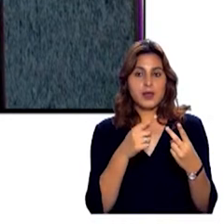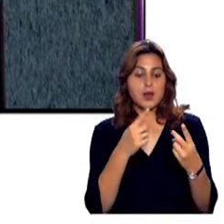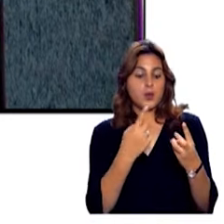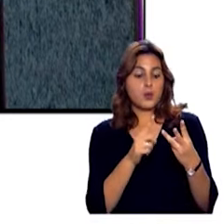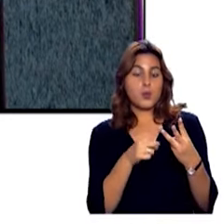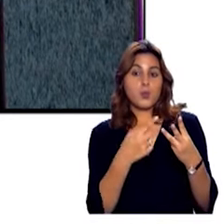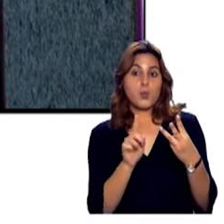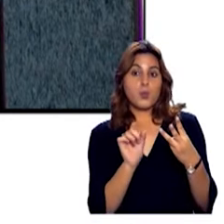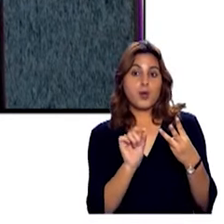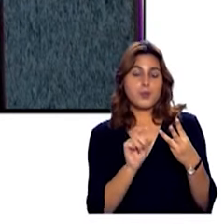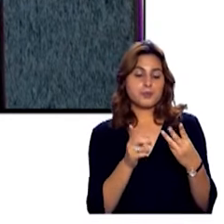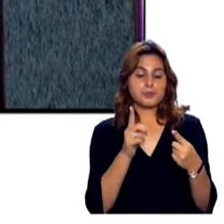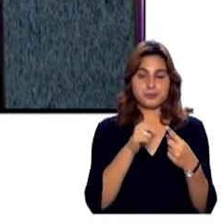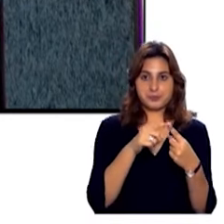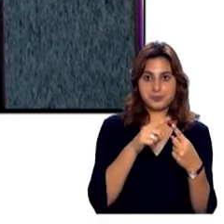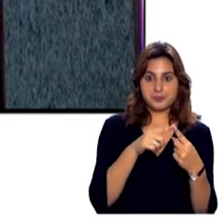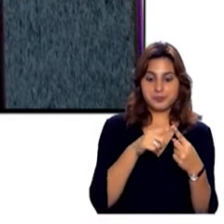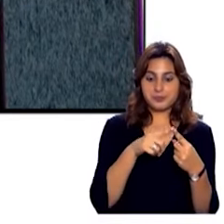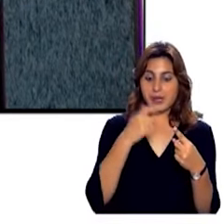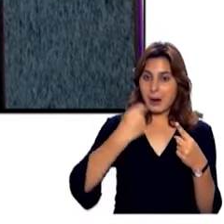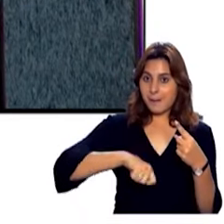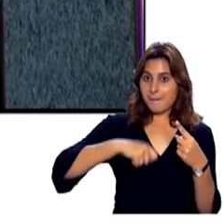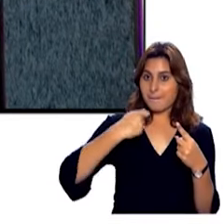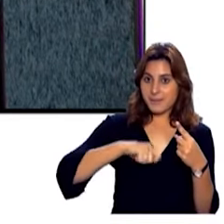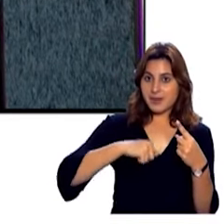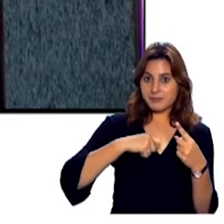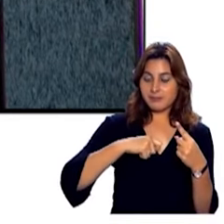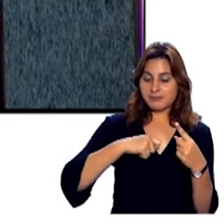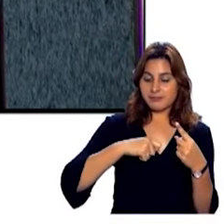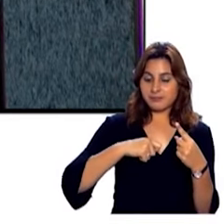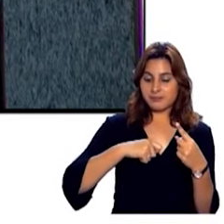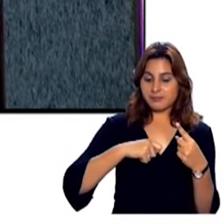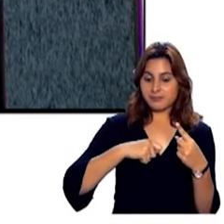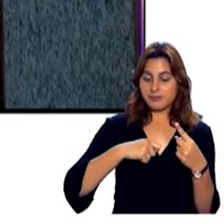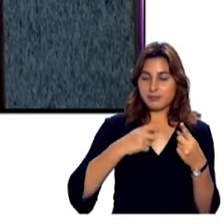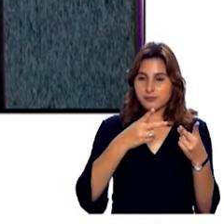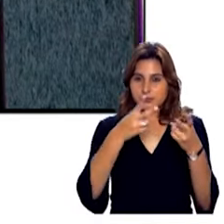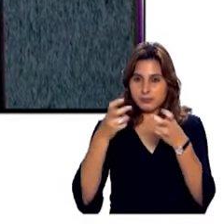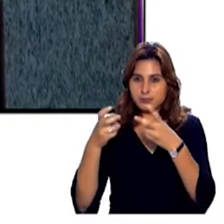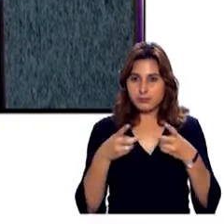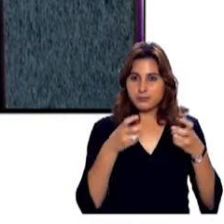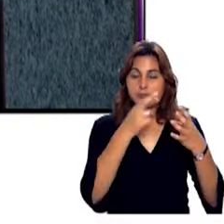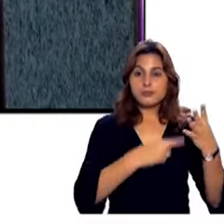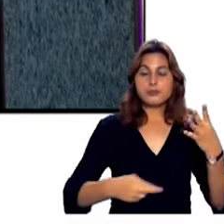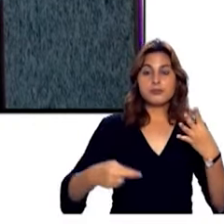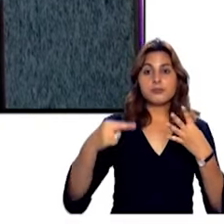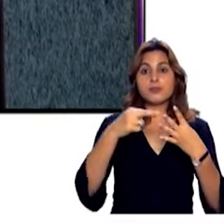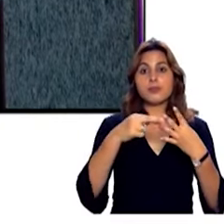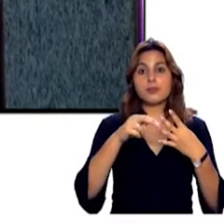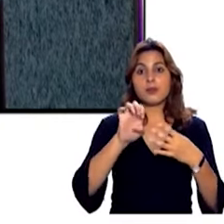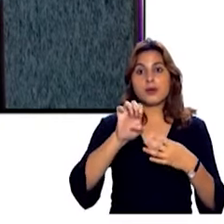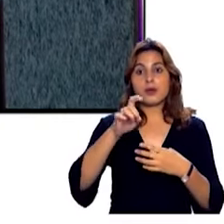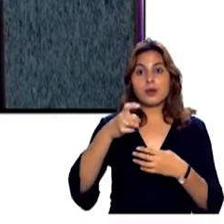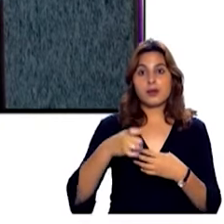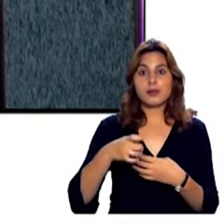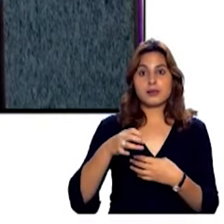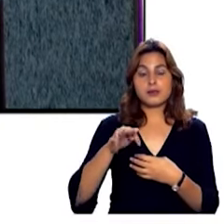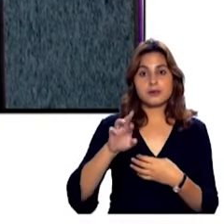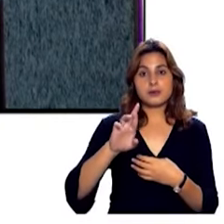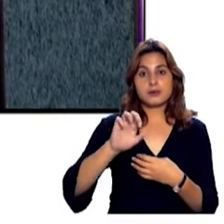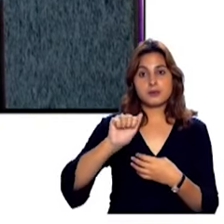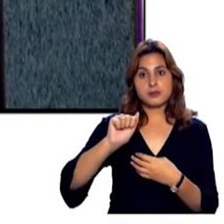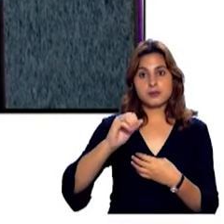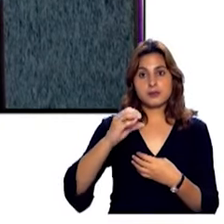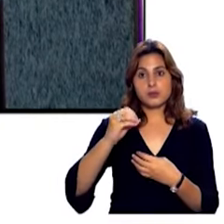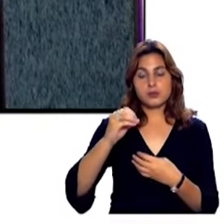outros são a necessidade de se perceber que o recurso extraordinário só cabe quando há